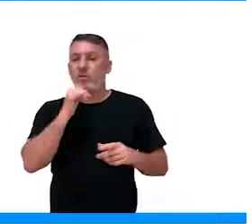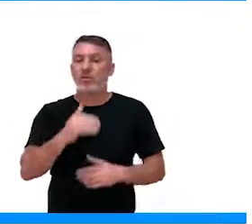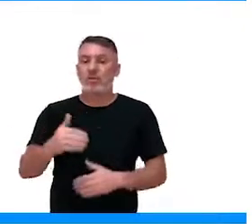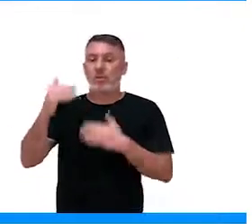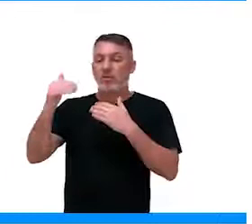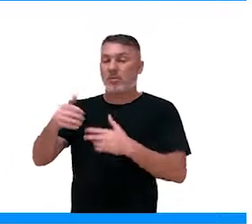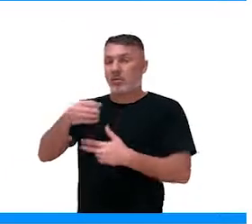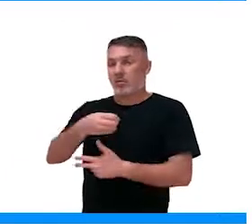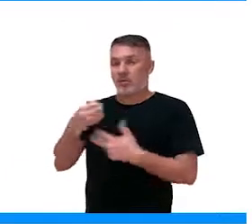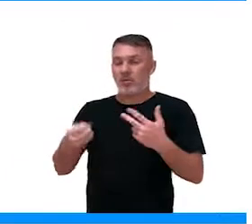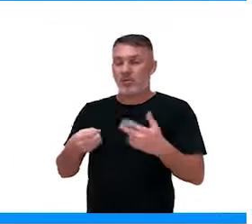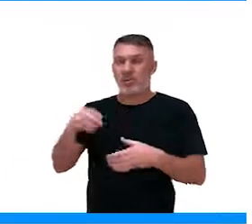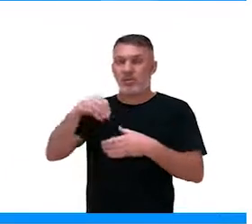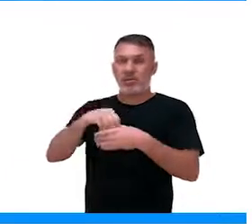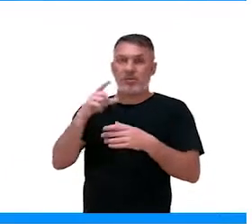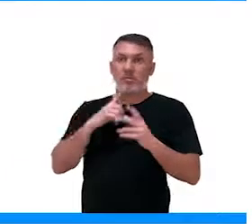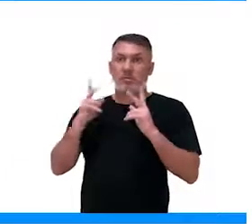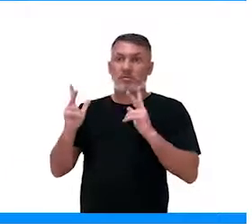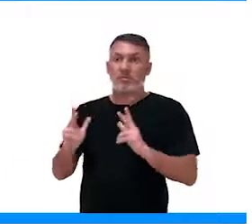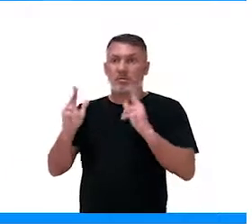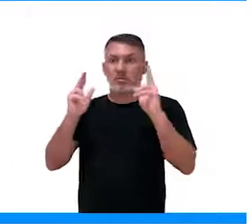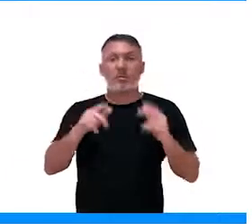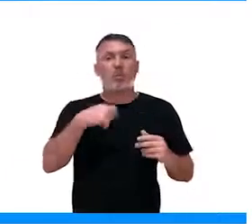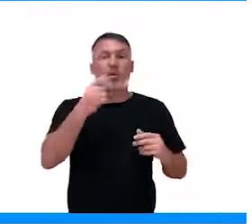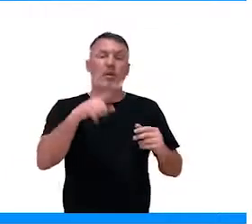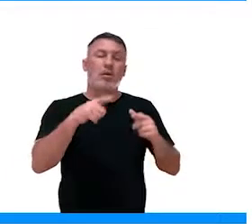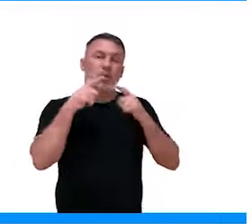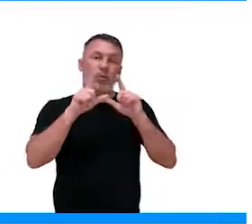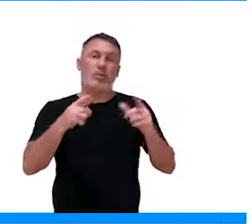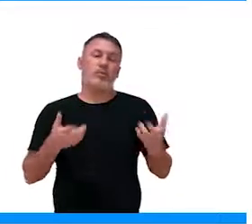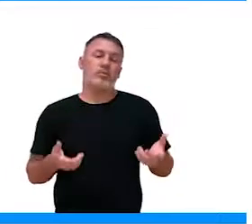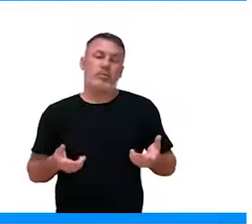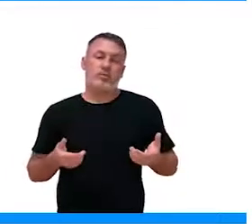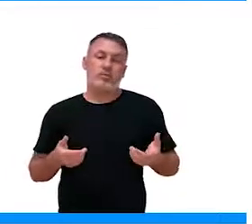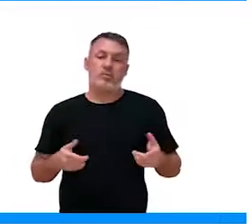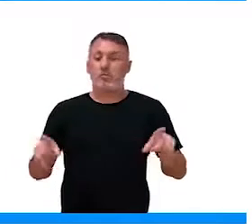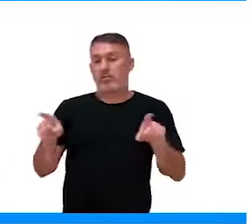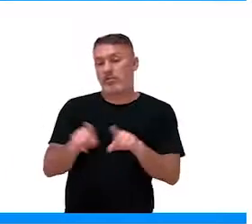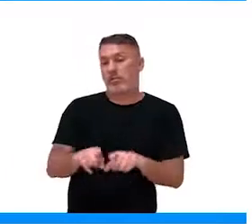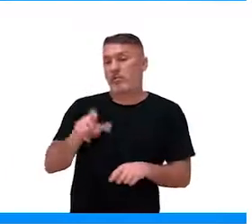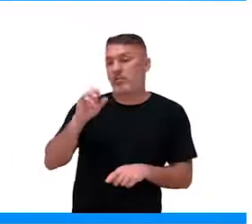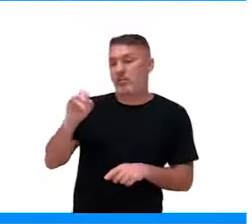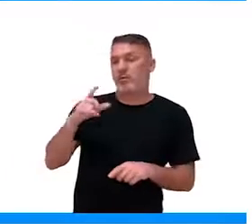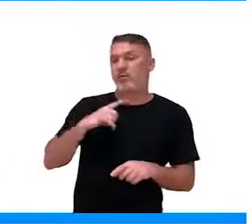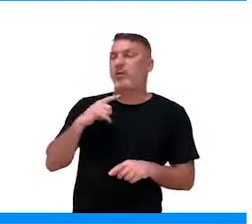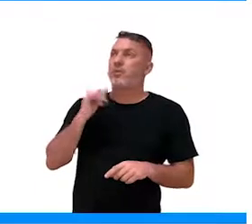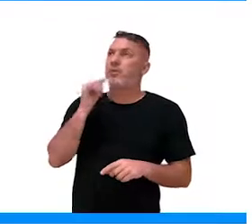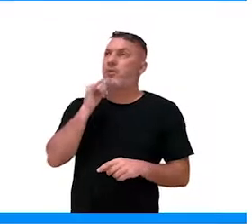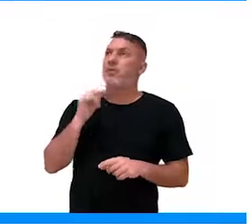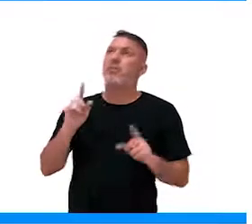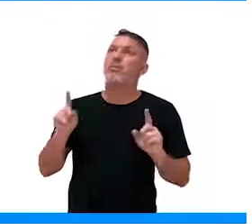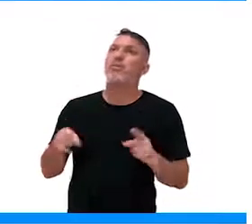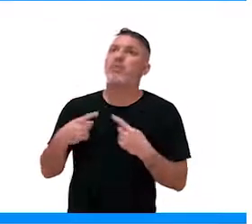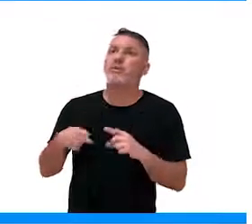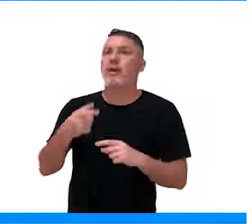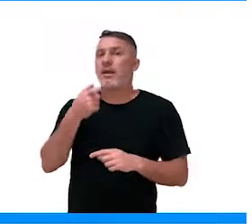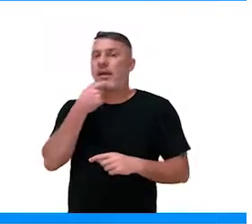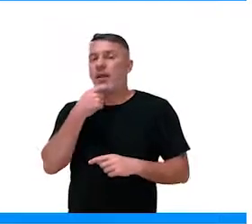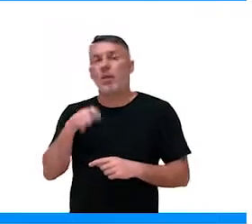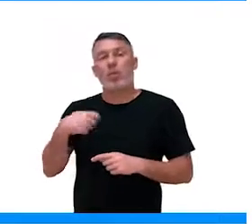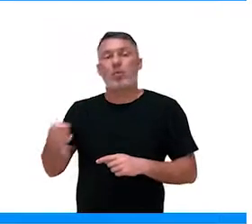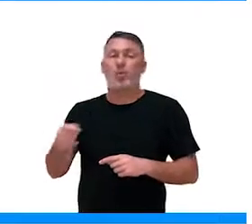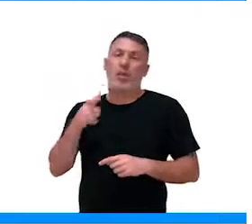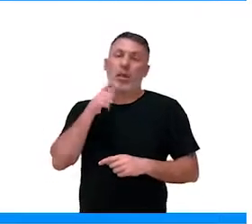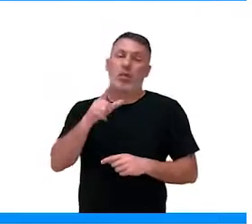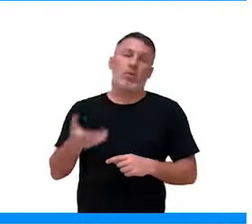numa prova do Enem, se cair uma tirinha, é uma linguagem, né? Se cair um trecho de uma música em